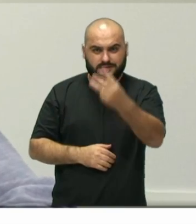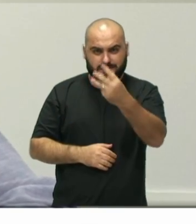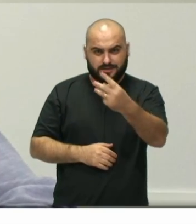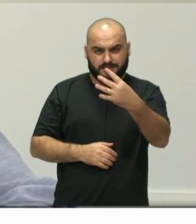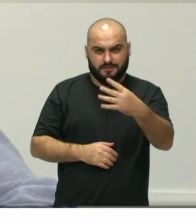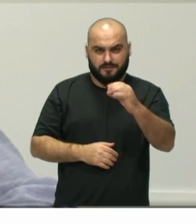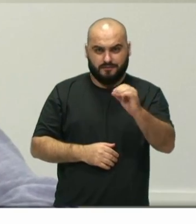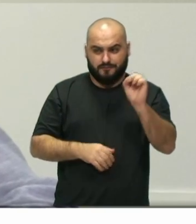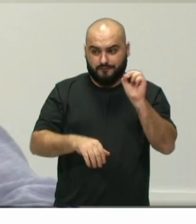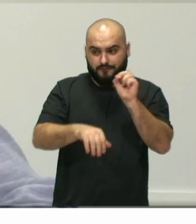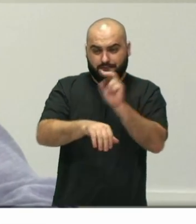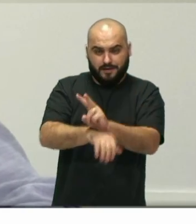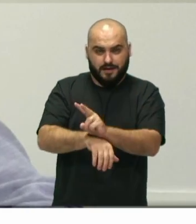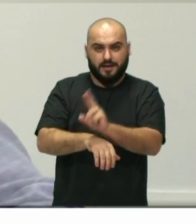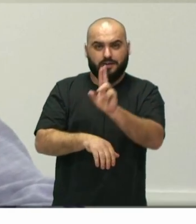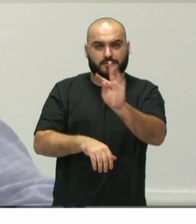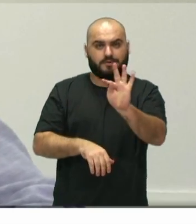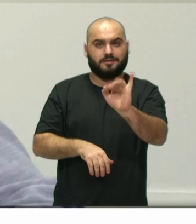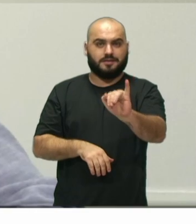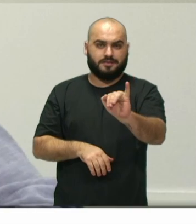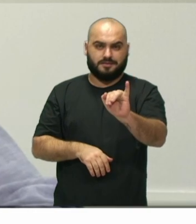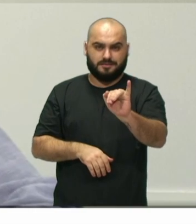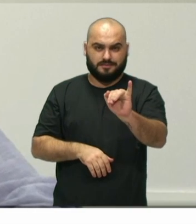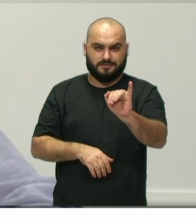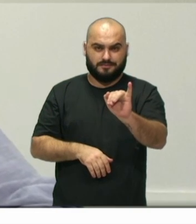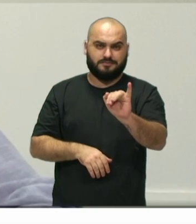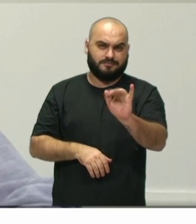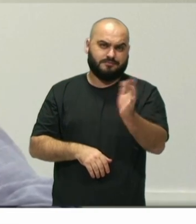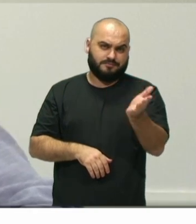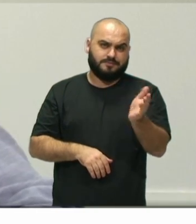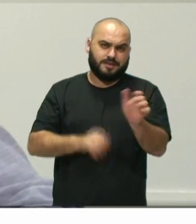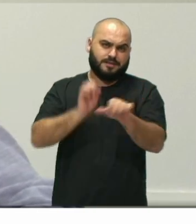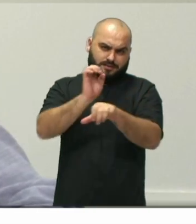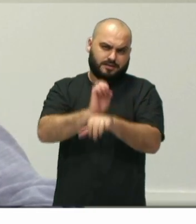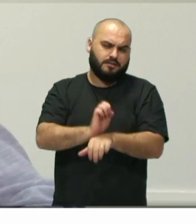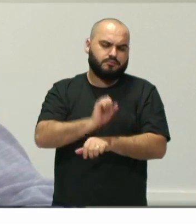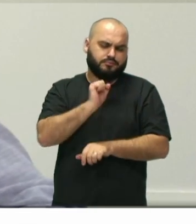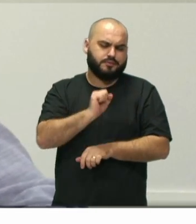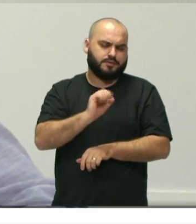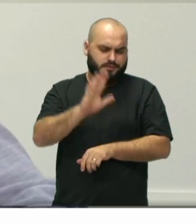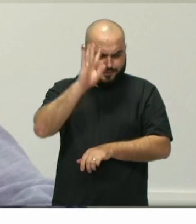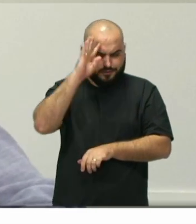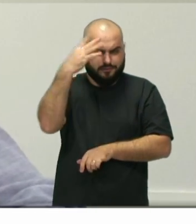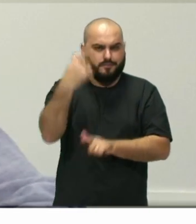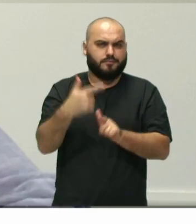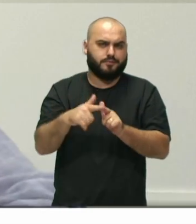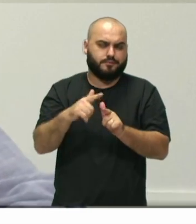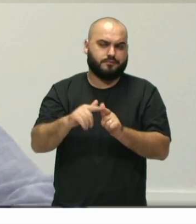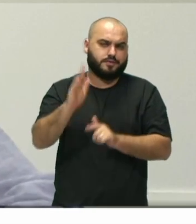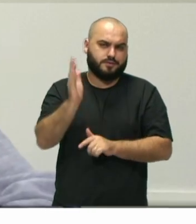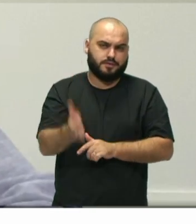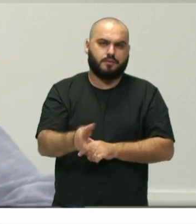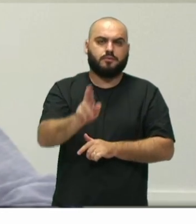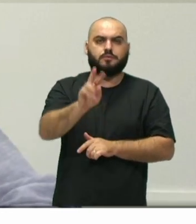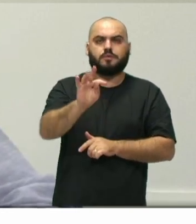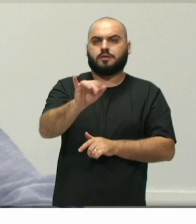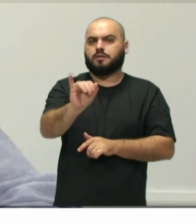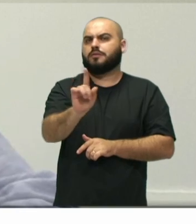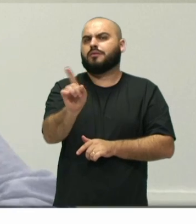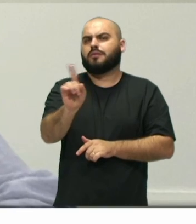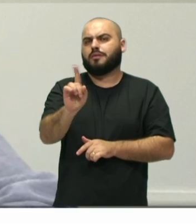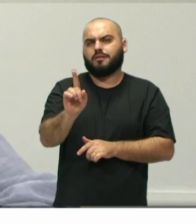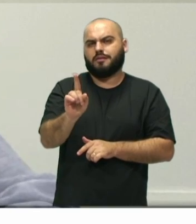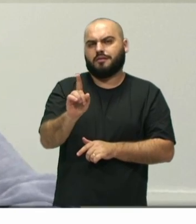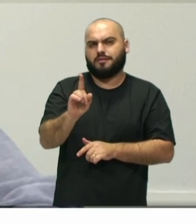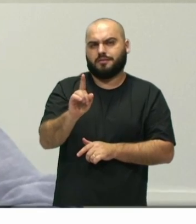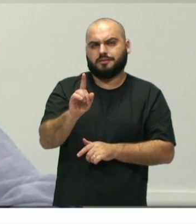leitos, de arrumar assim. É claro que o Estado poderia já ter resolvido essa situação, né? A situação das UTIs não é do coronavírus. Sempre